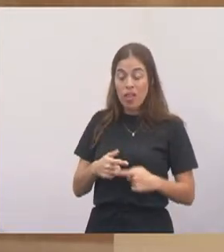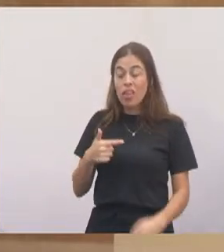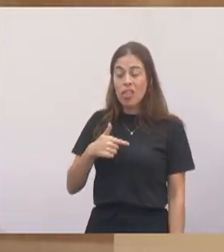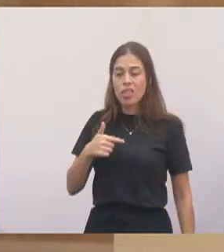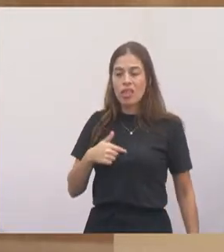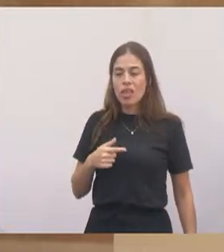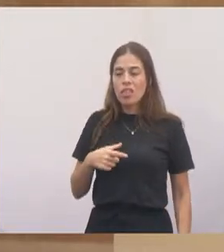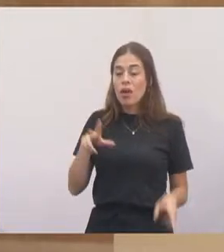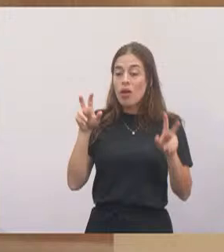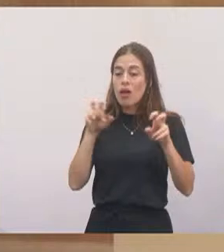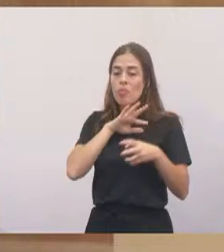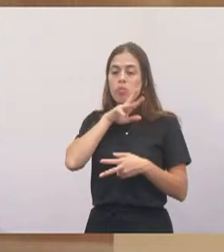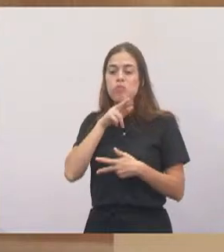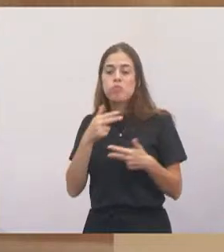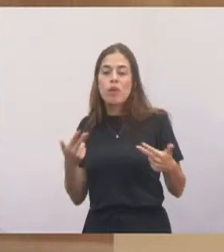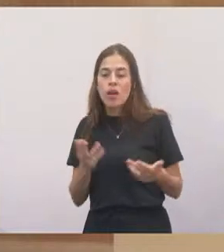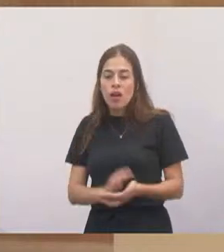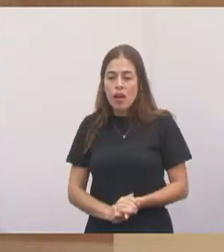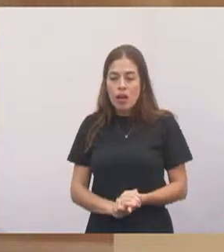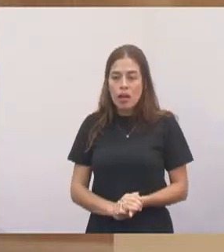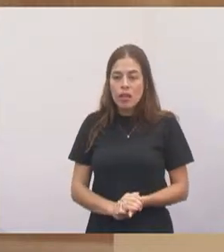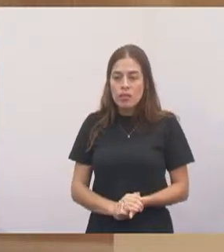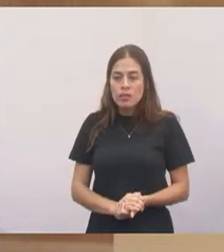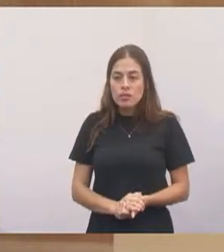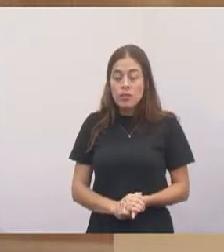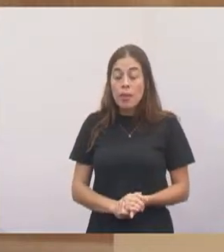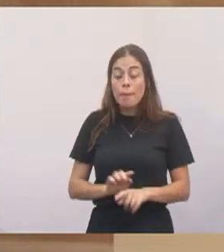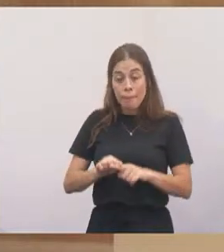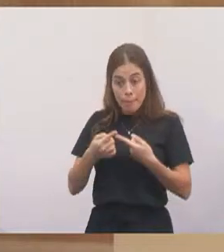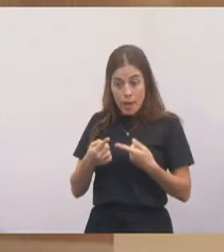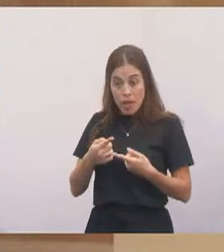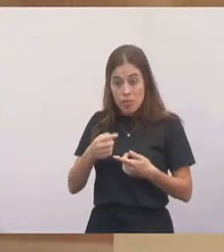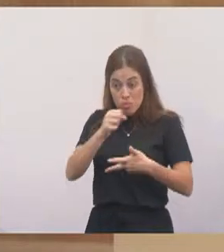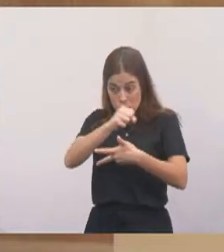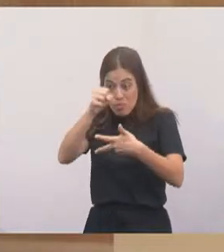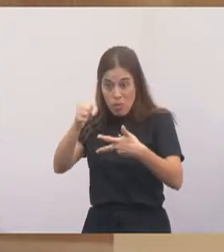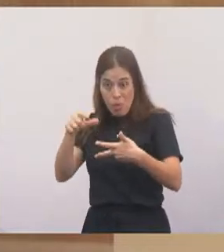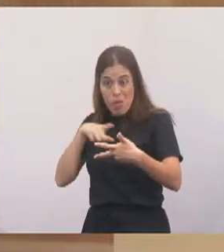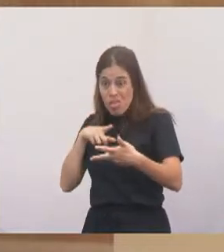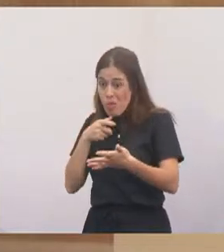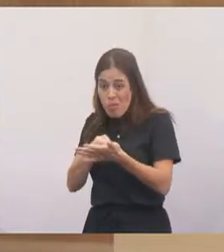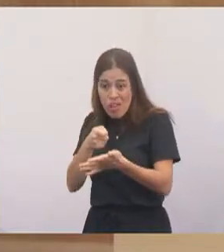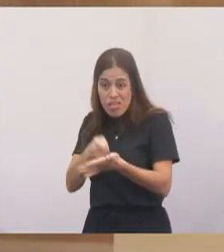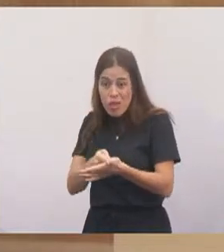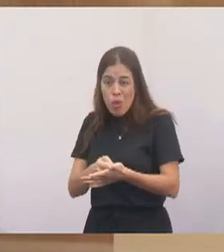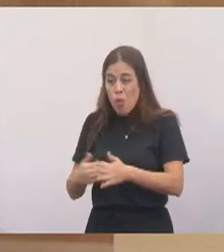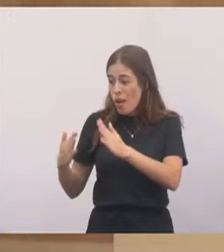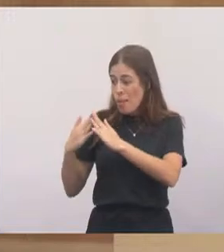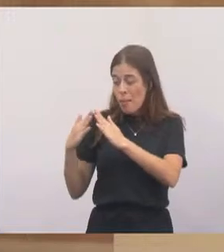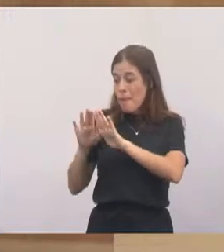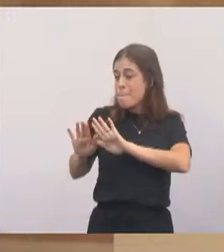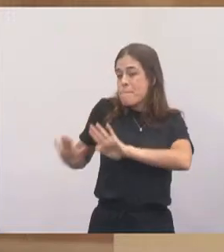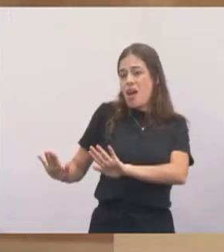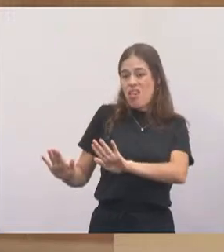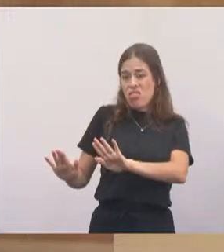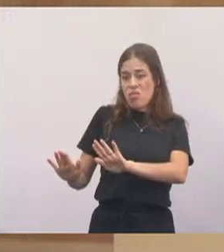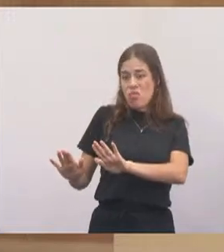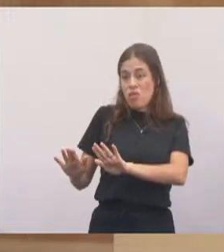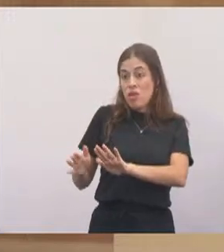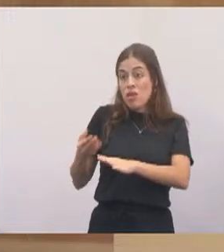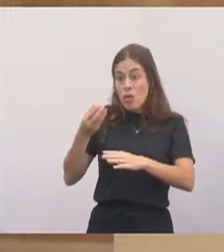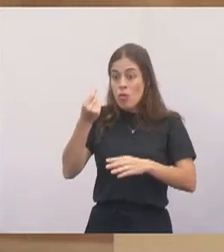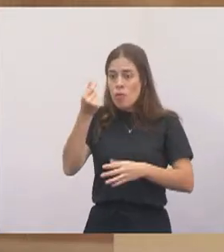é o poder público que tem essa obrigação, não é, de estar fazendo isso. O abrigo está lá parado, sendo que eu mandei 600 mil para reformar aquilo